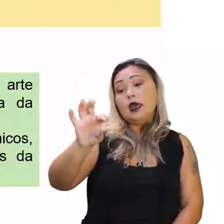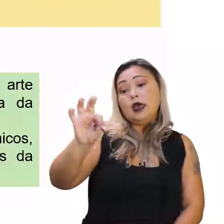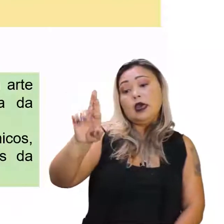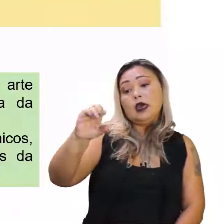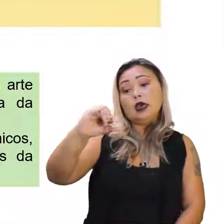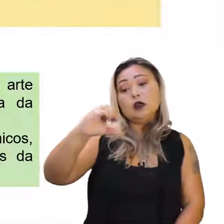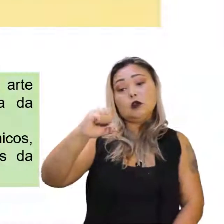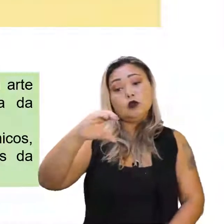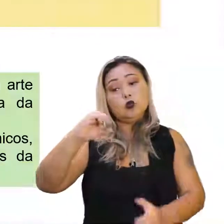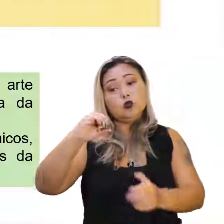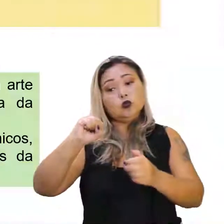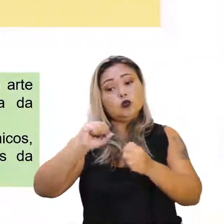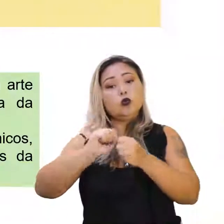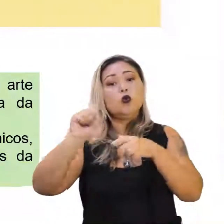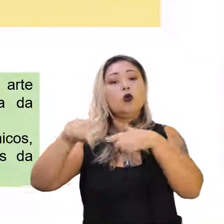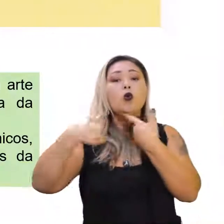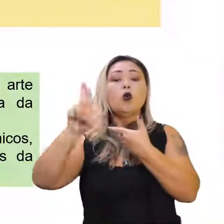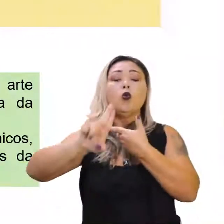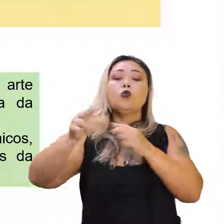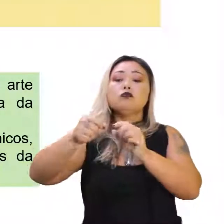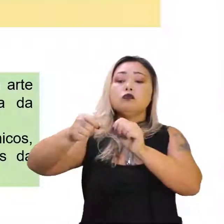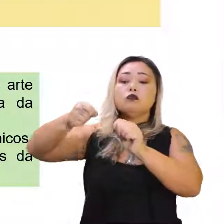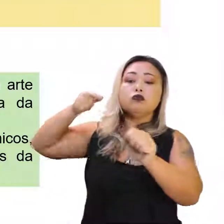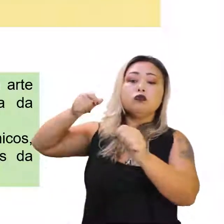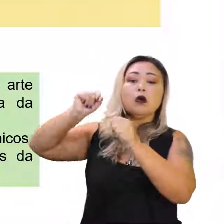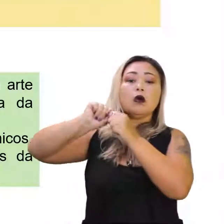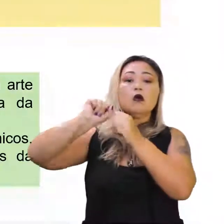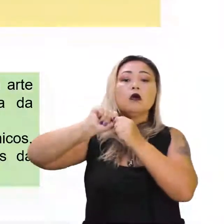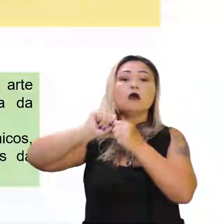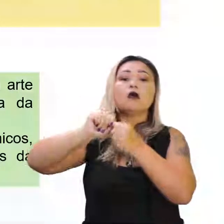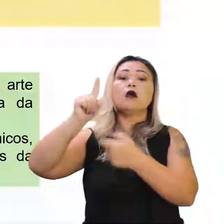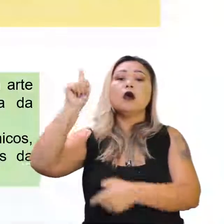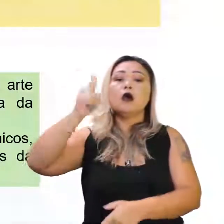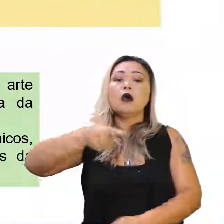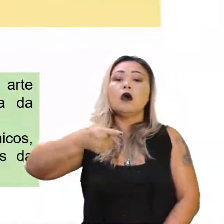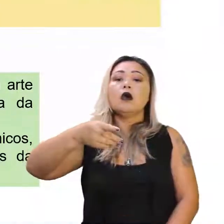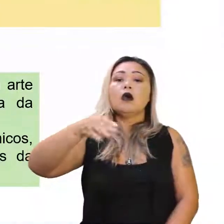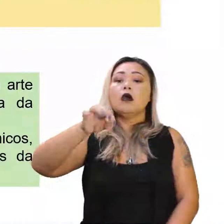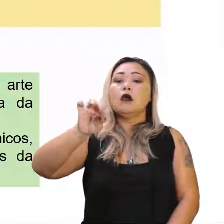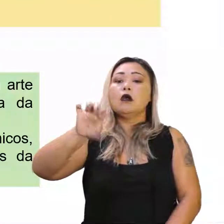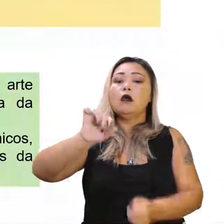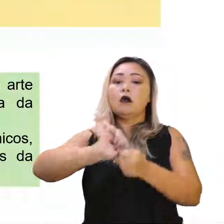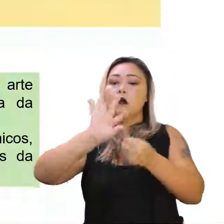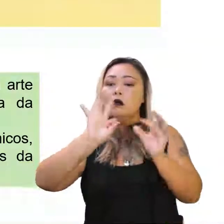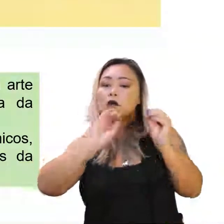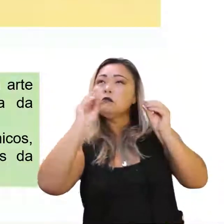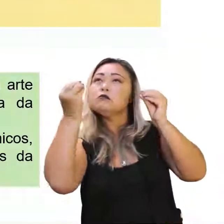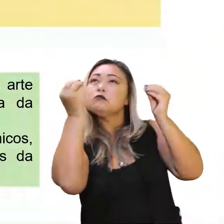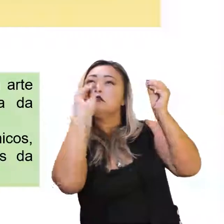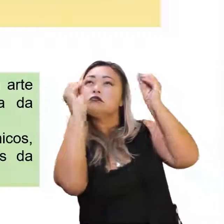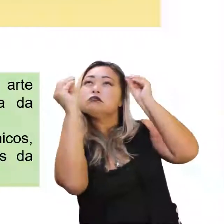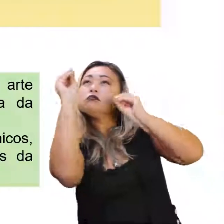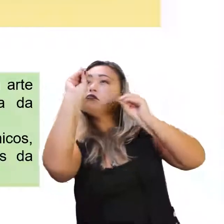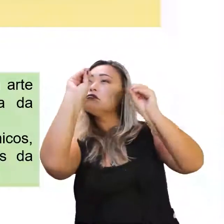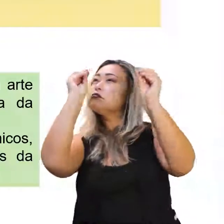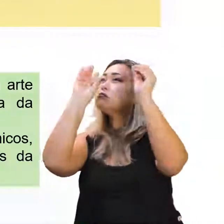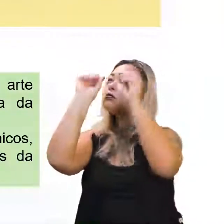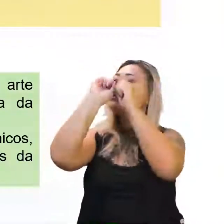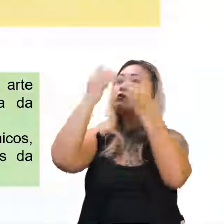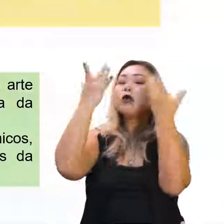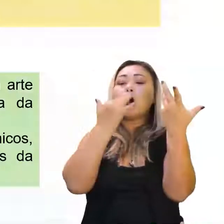né, nós vemos ali, e os etruscos eram mestres na arte do mosaico e decoravam os edifícios de